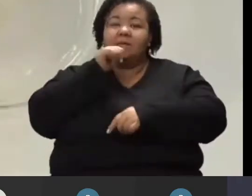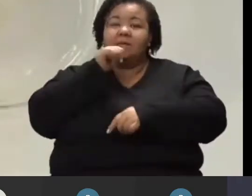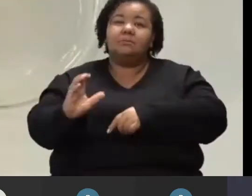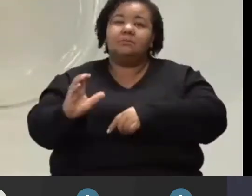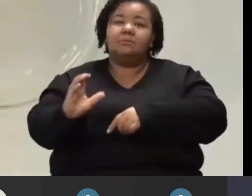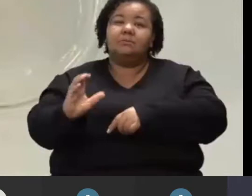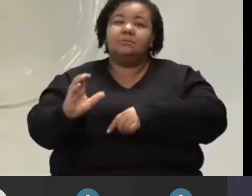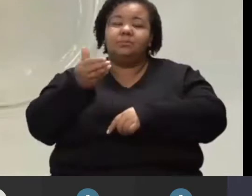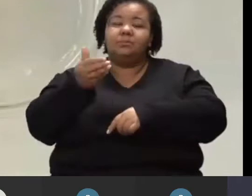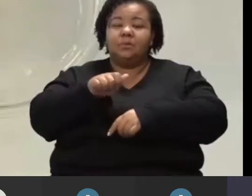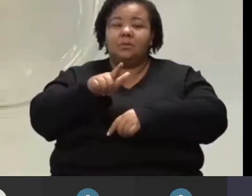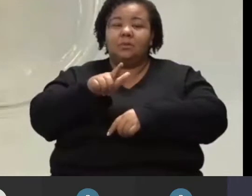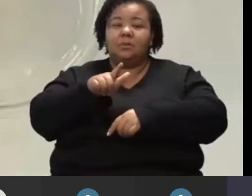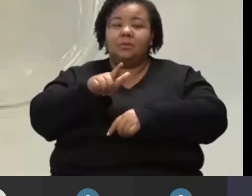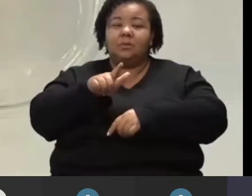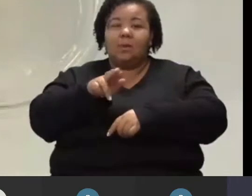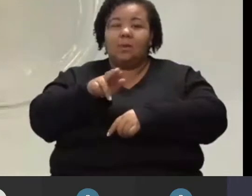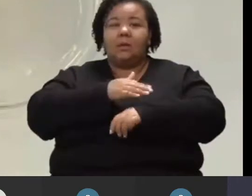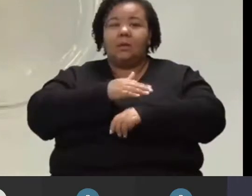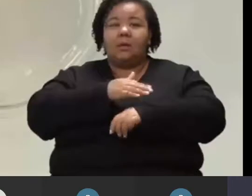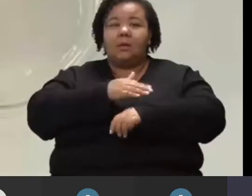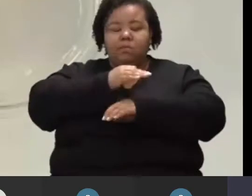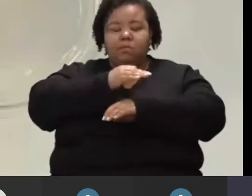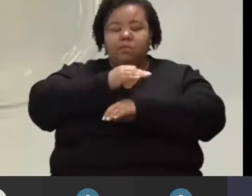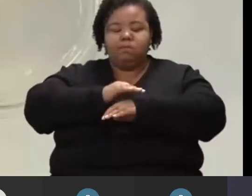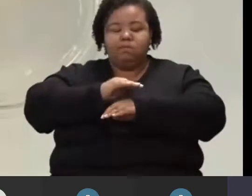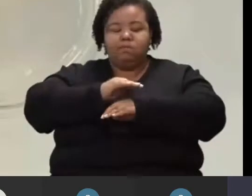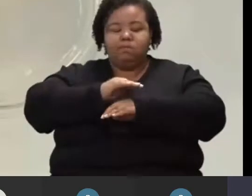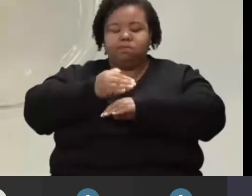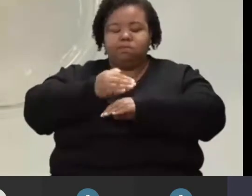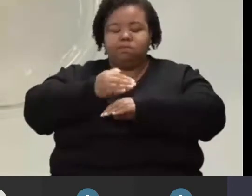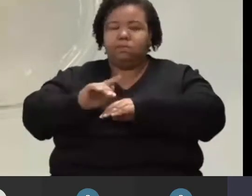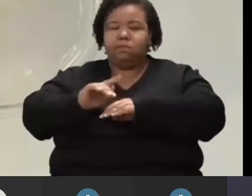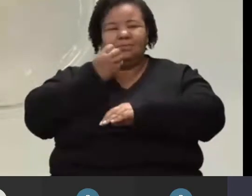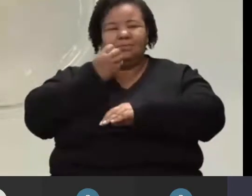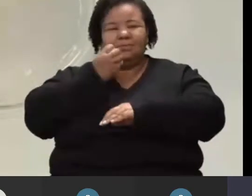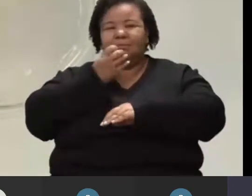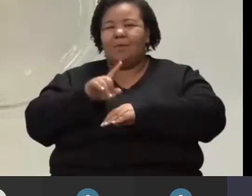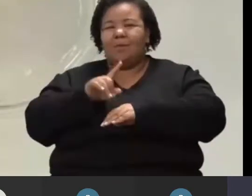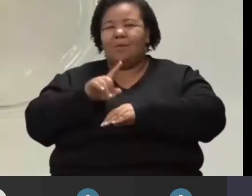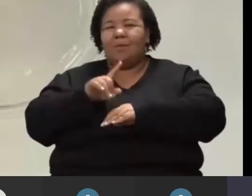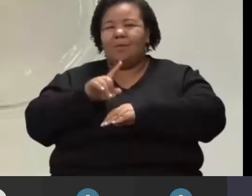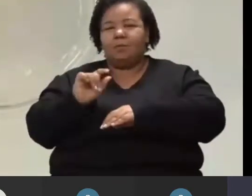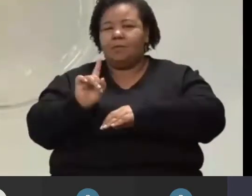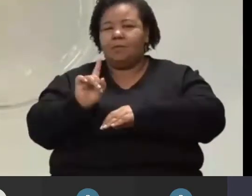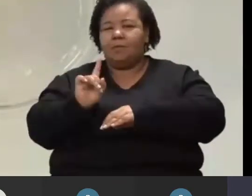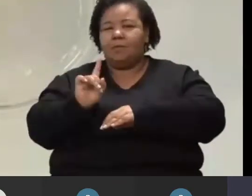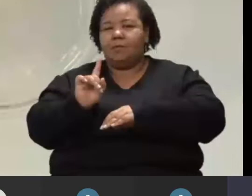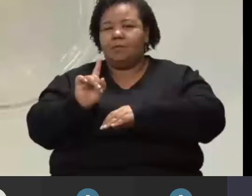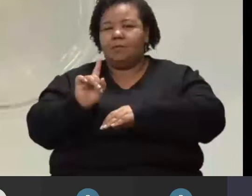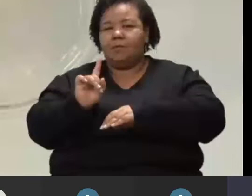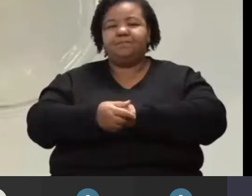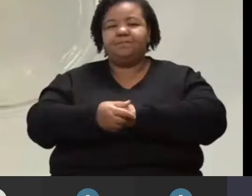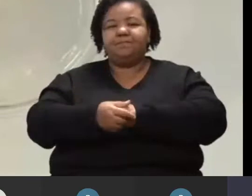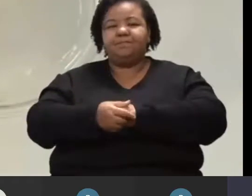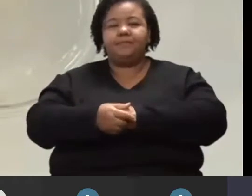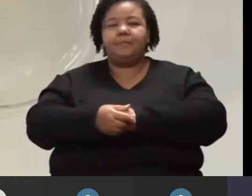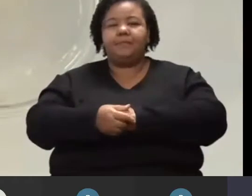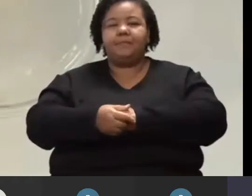acontecer desse agar ter essas ondas, eles vão interferir no crescimento do micro-organismo.